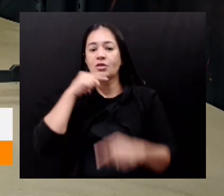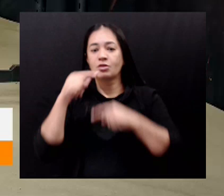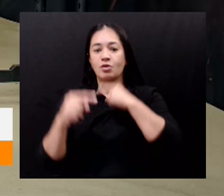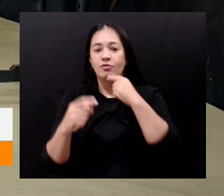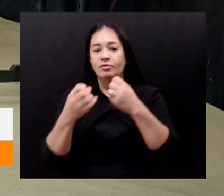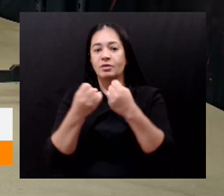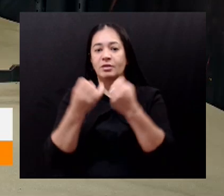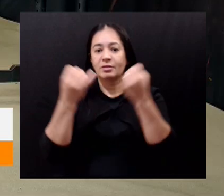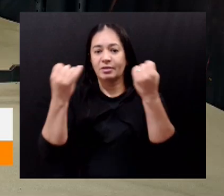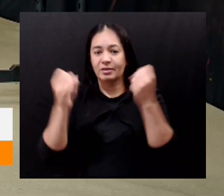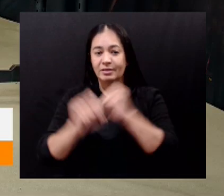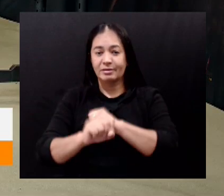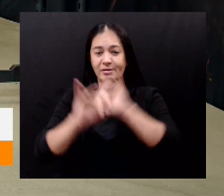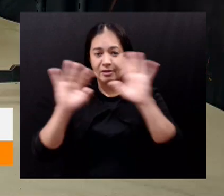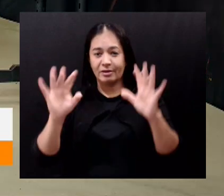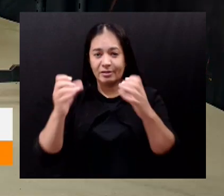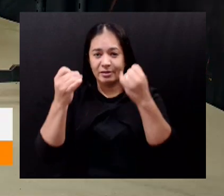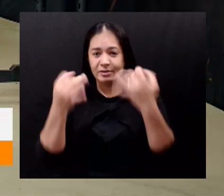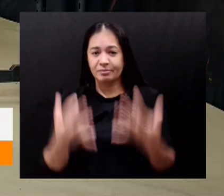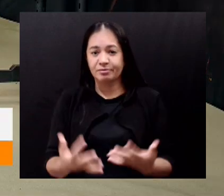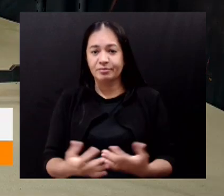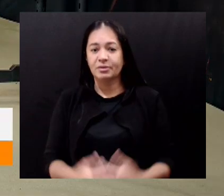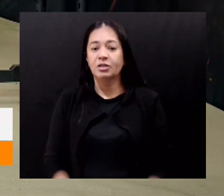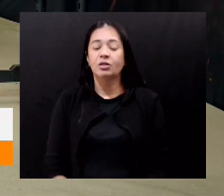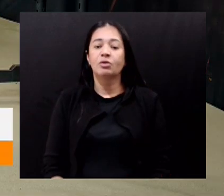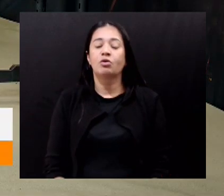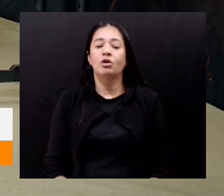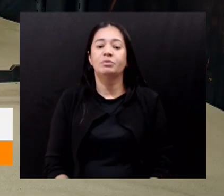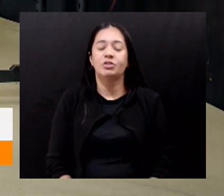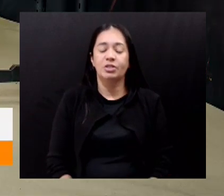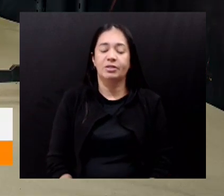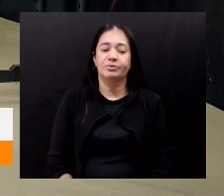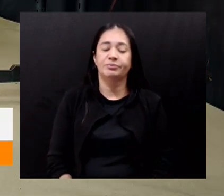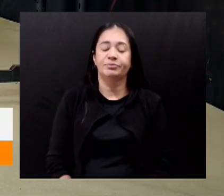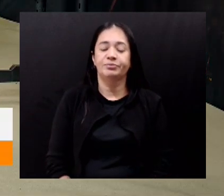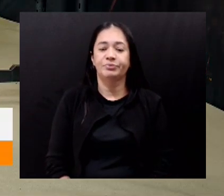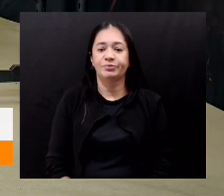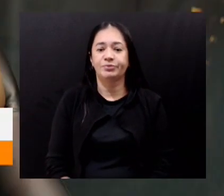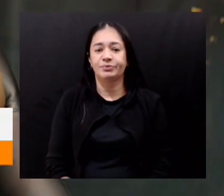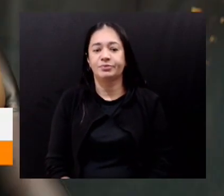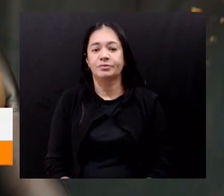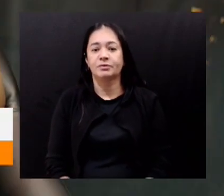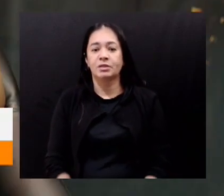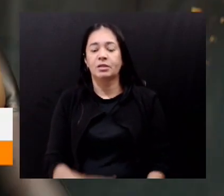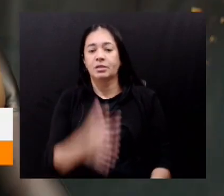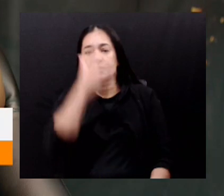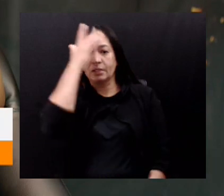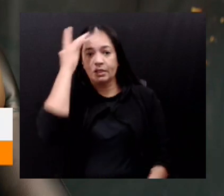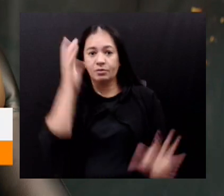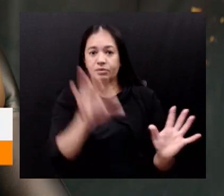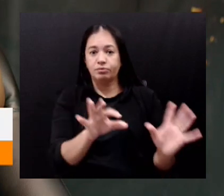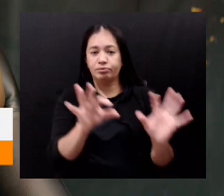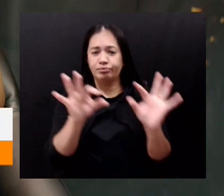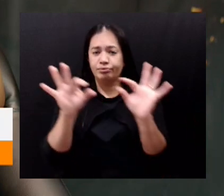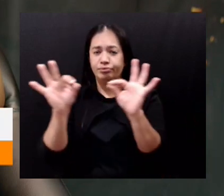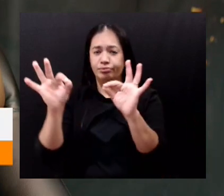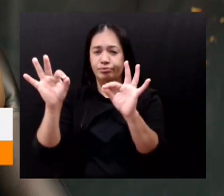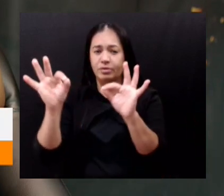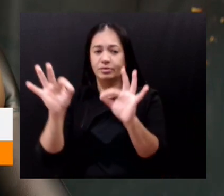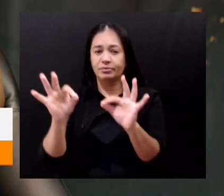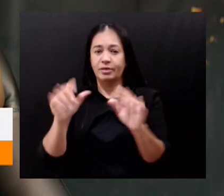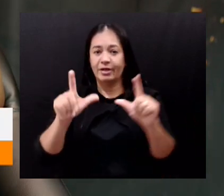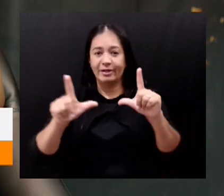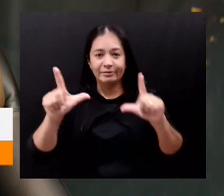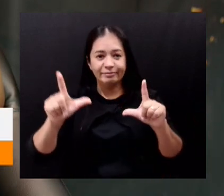como funciona todo esse processo. E os telespectadores, as pessoas que estão do outro lado da tela, têm dúvidas,